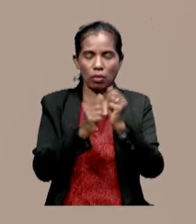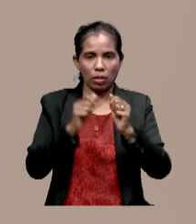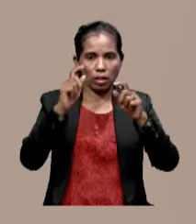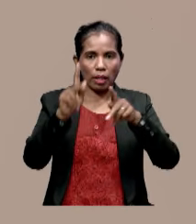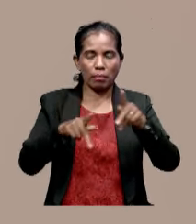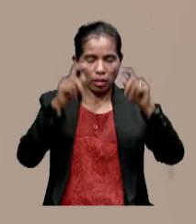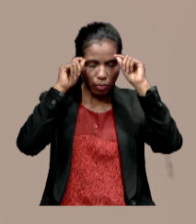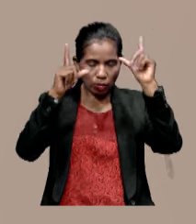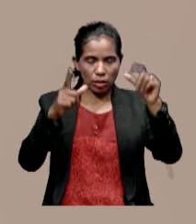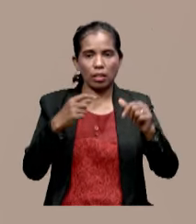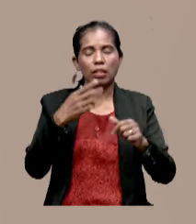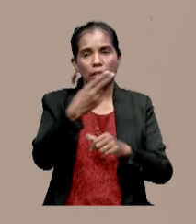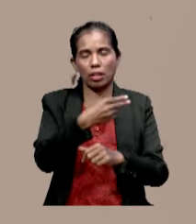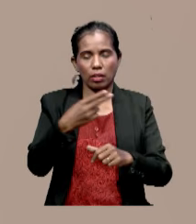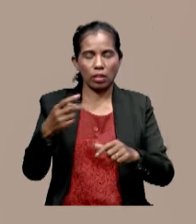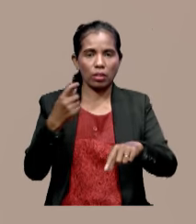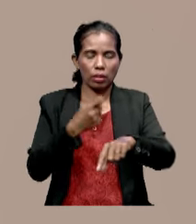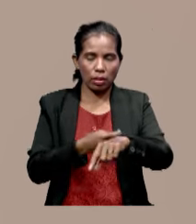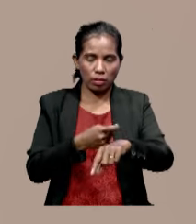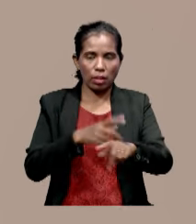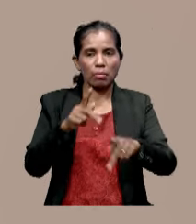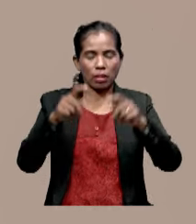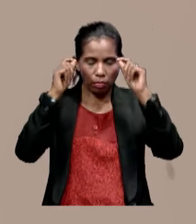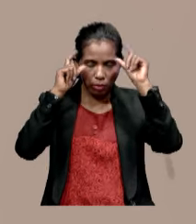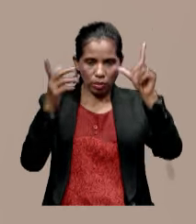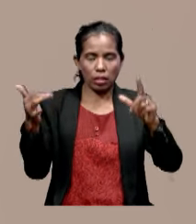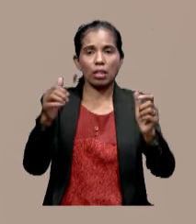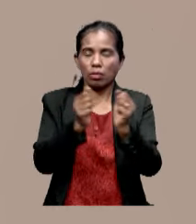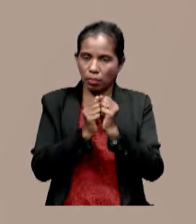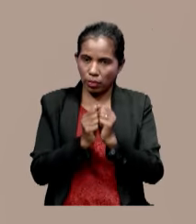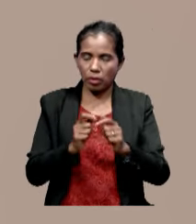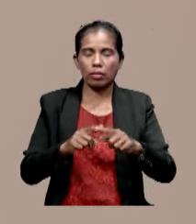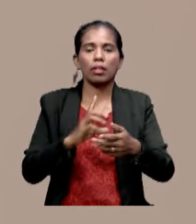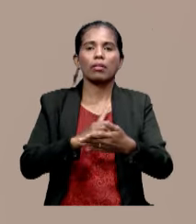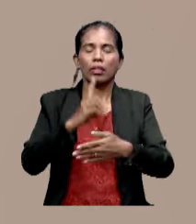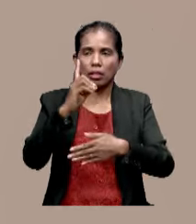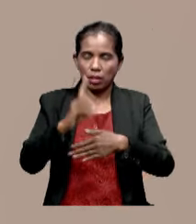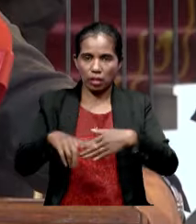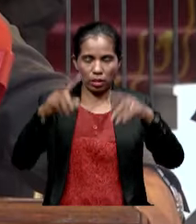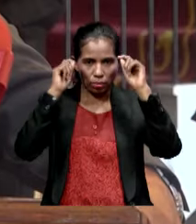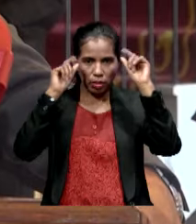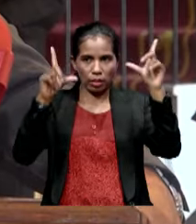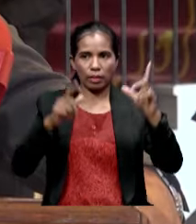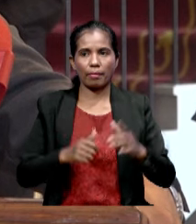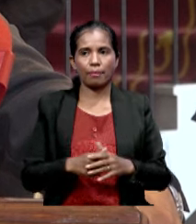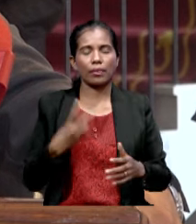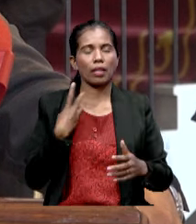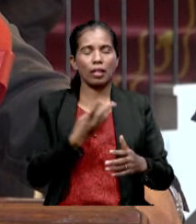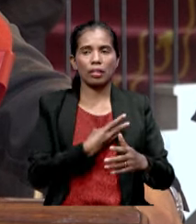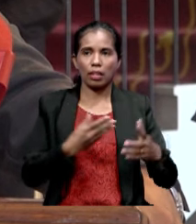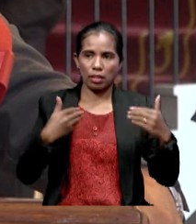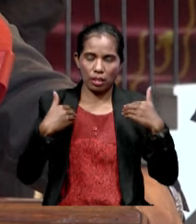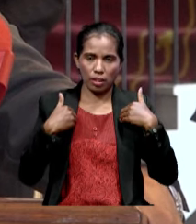Indonésia tamba considera tona tempo ba Timor Ansira atu hamutuk desenvolve Timor Leste. Ita e prinsipu ida.